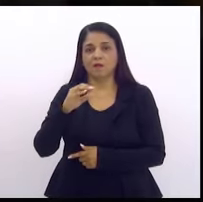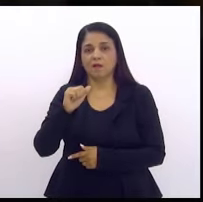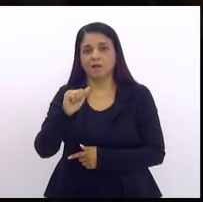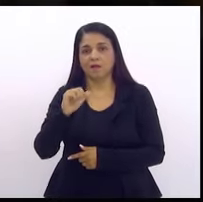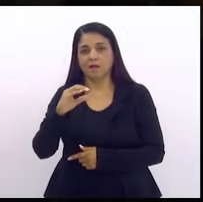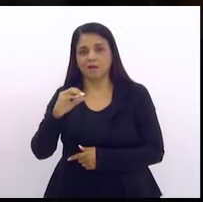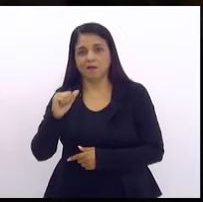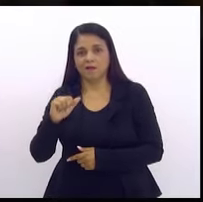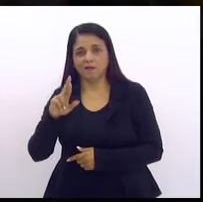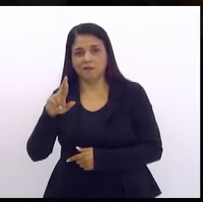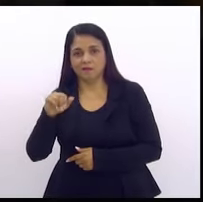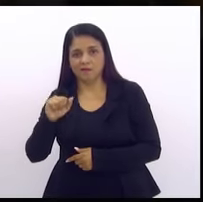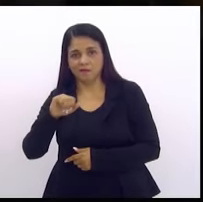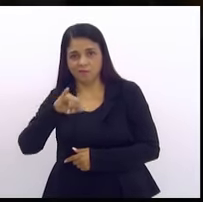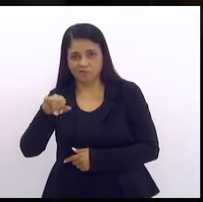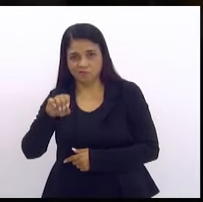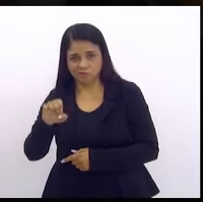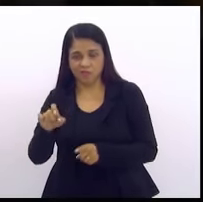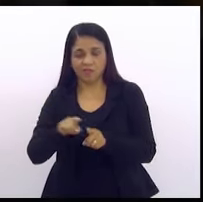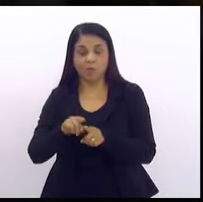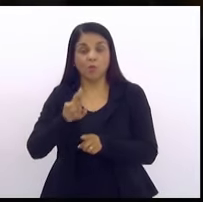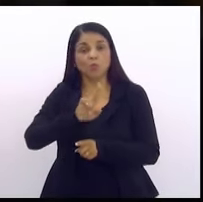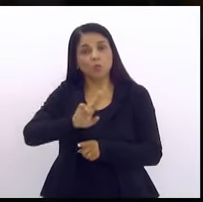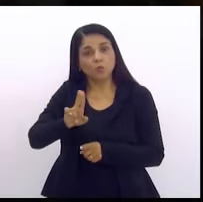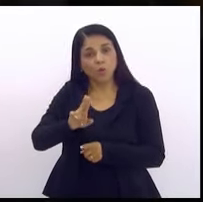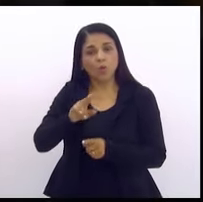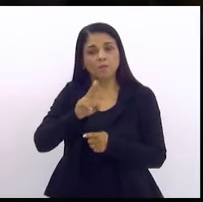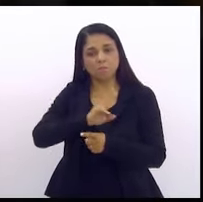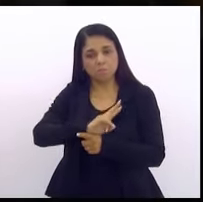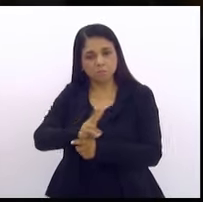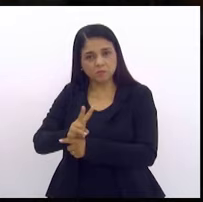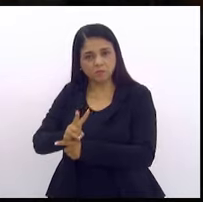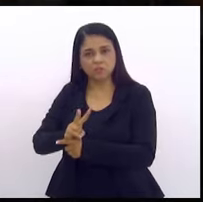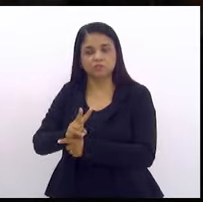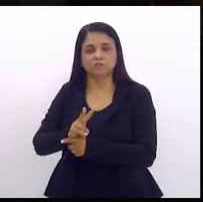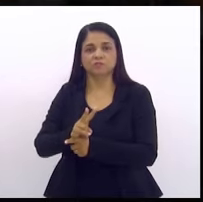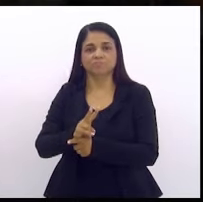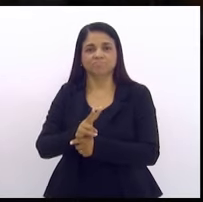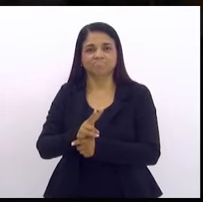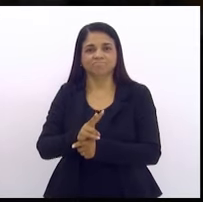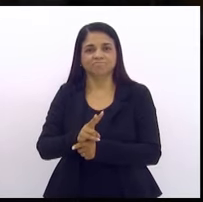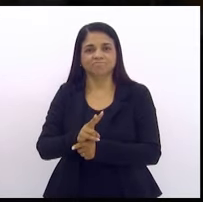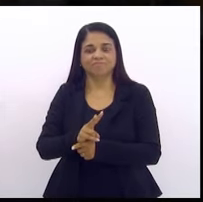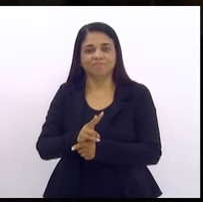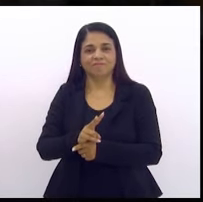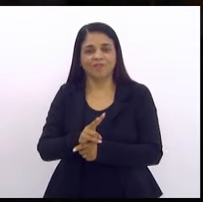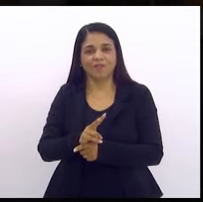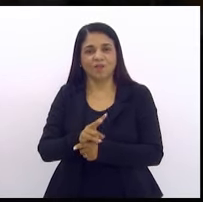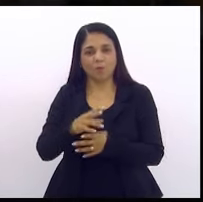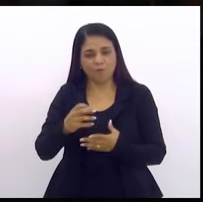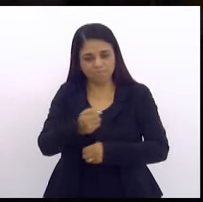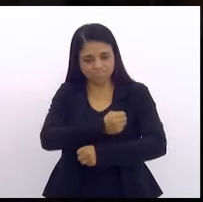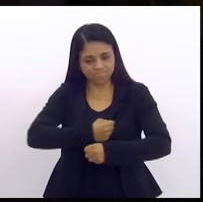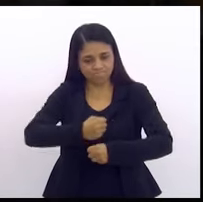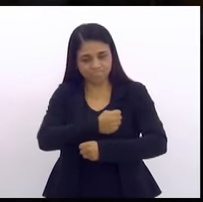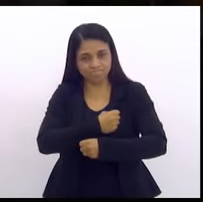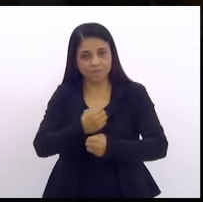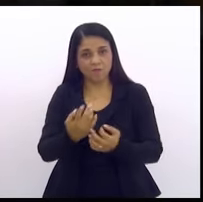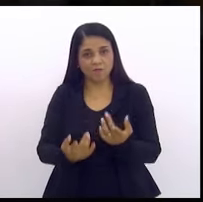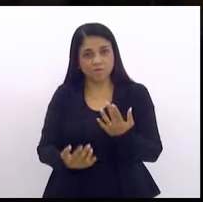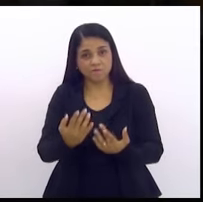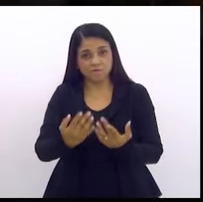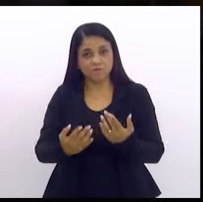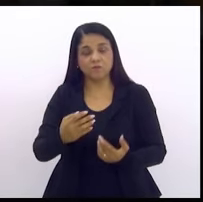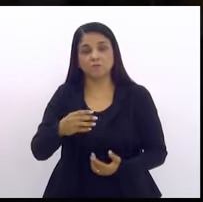nome, proteger a sua forma de fazer, afinal de contas, precisa ser feito e frito no azeite